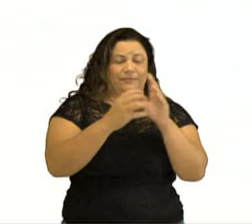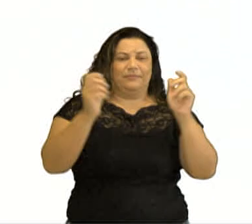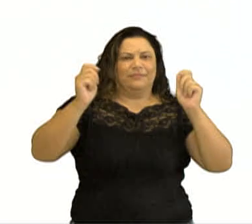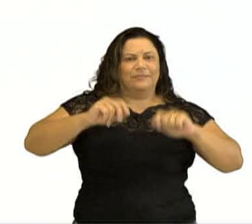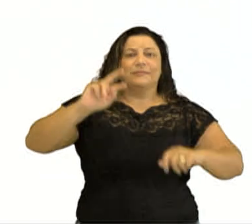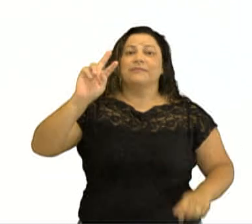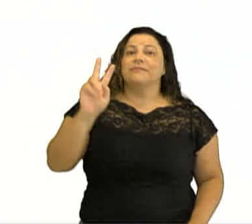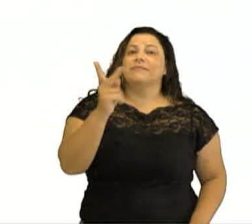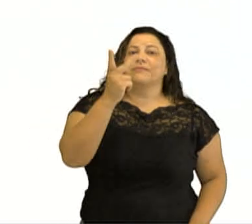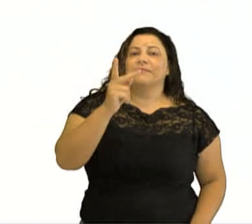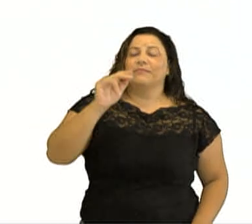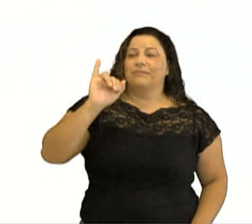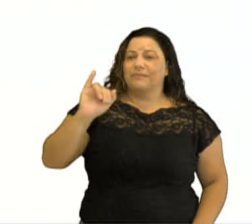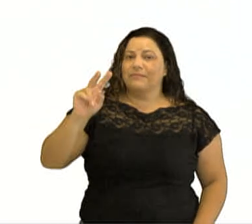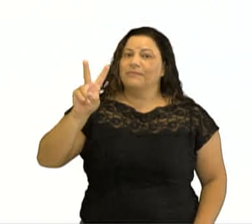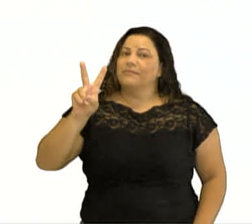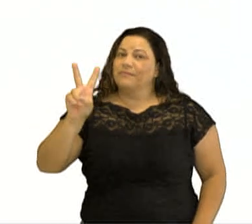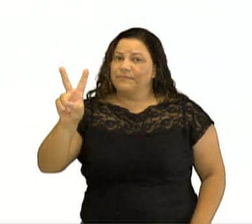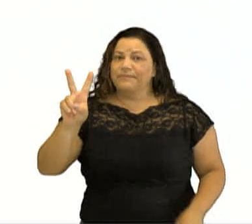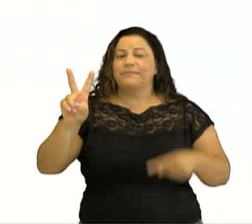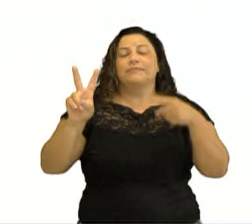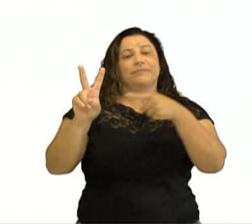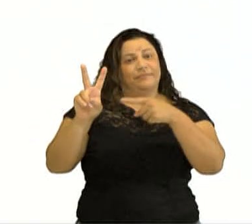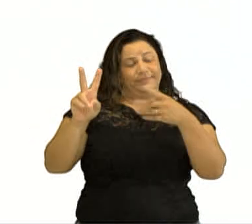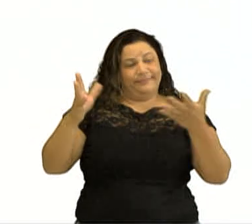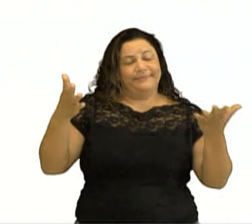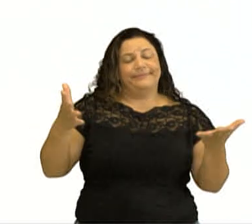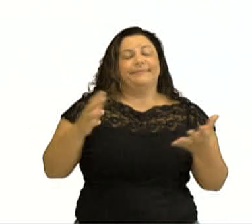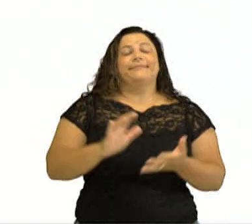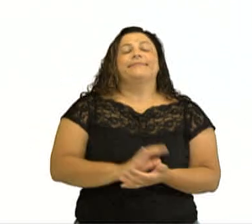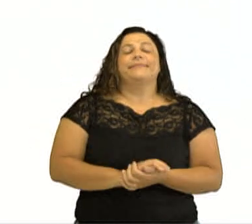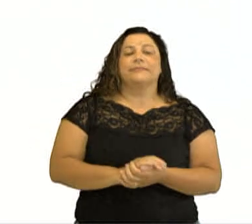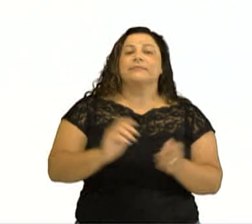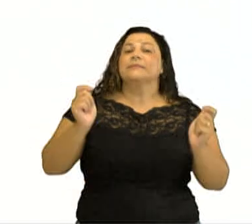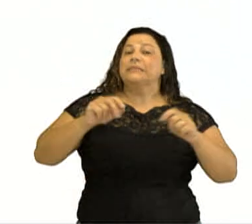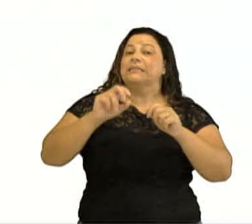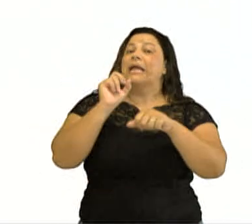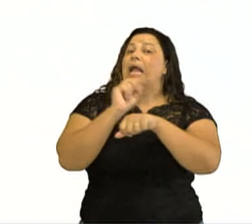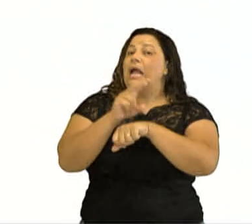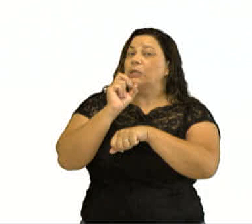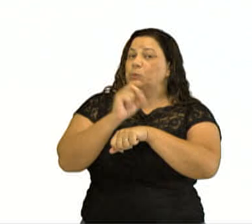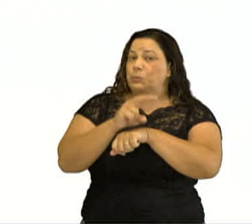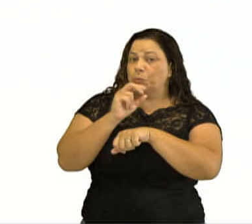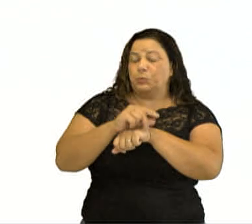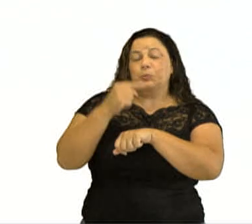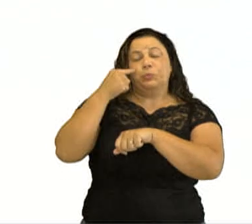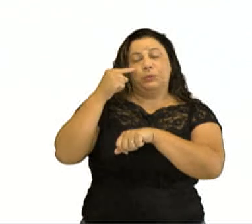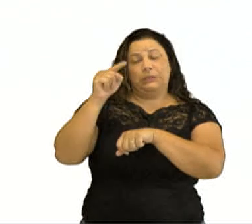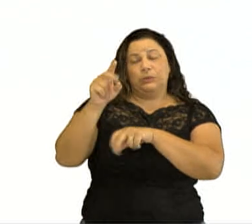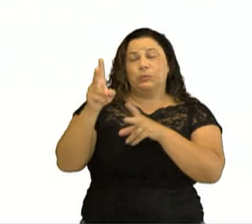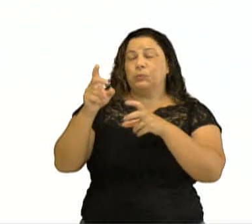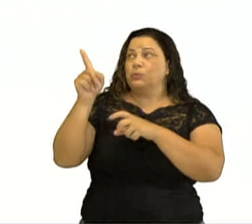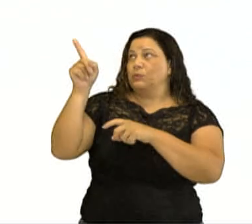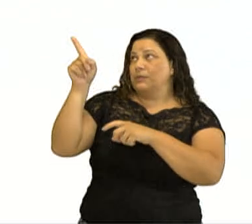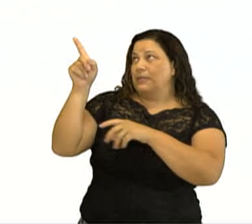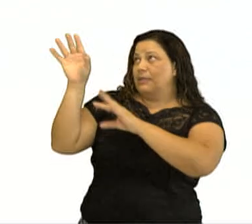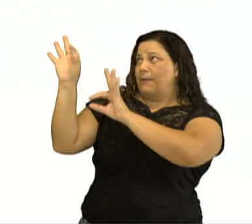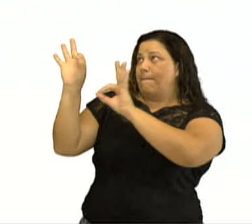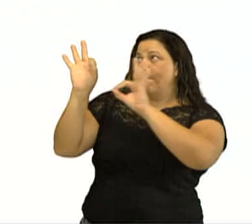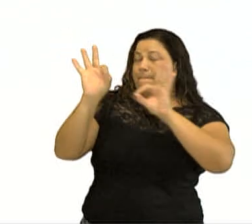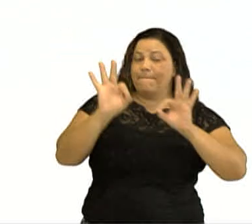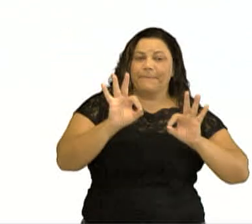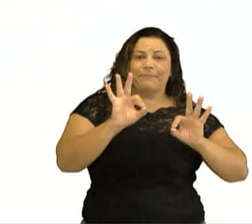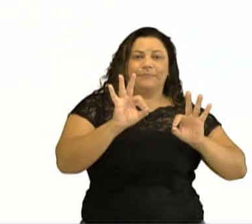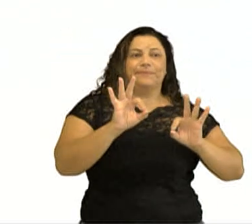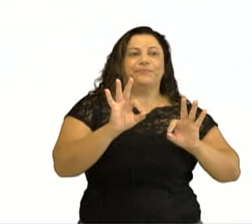Imunodeficiência Adquirida. Ela é causada pelo HIV, que é o vírus da imunodeficiência humana. Ali nós temos uma